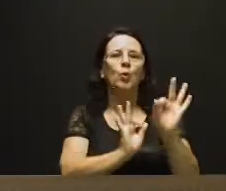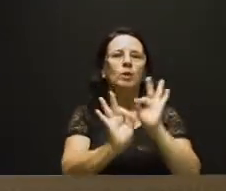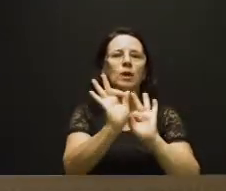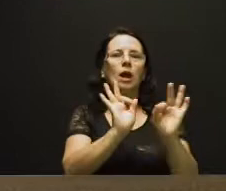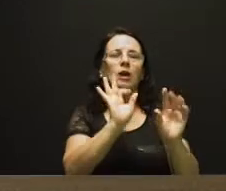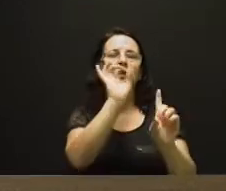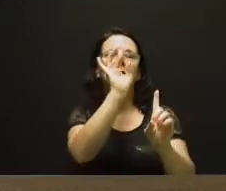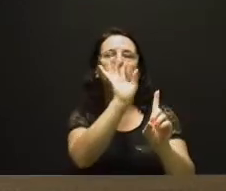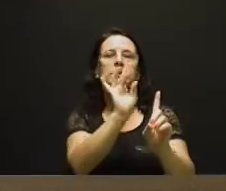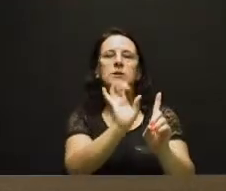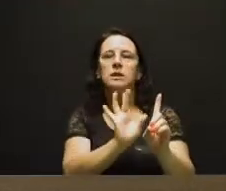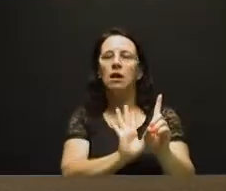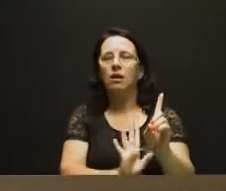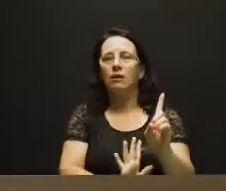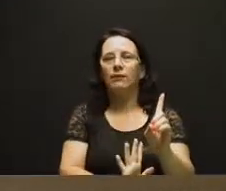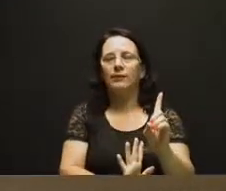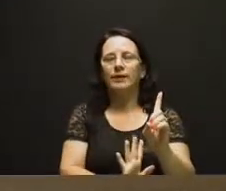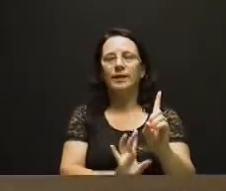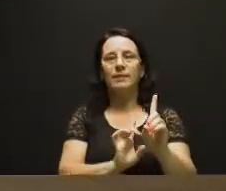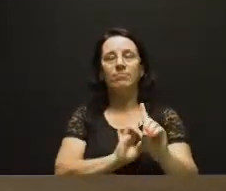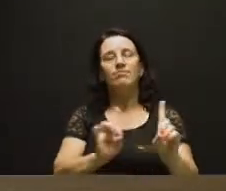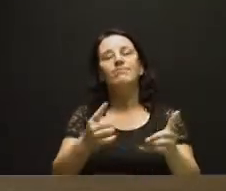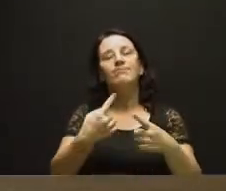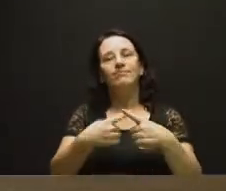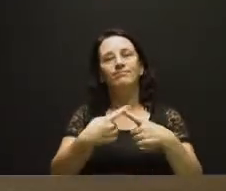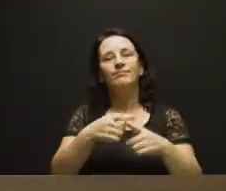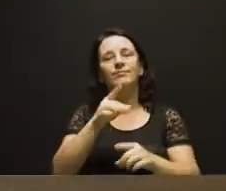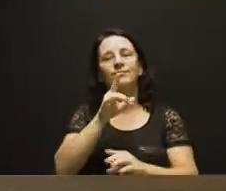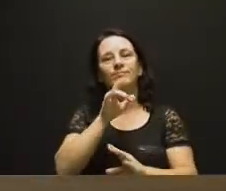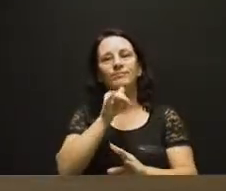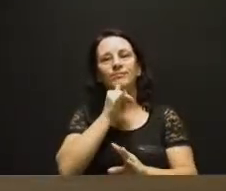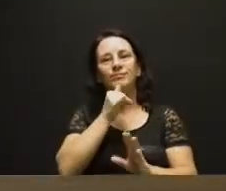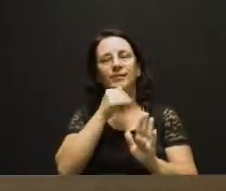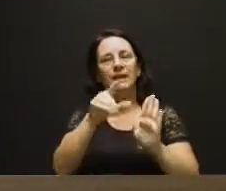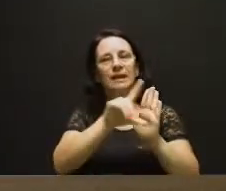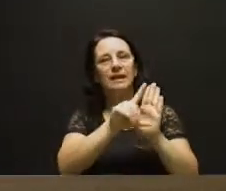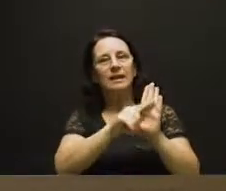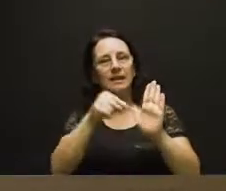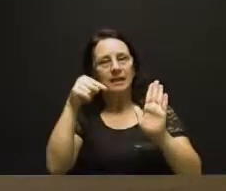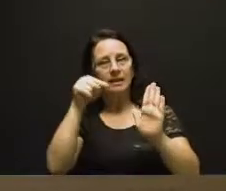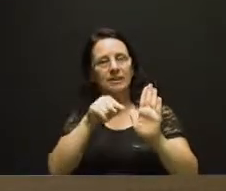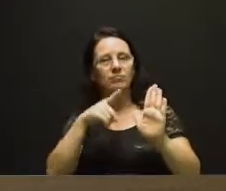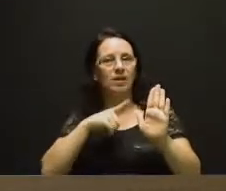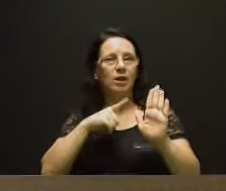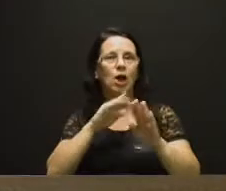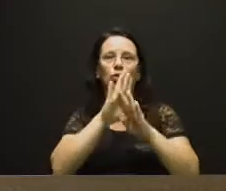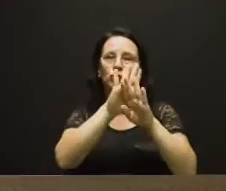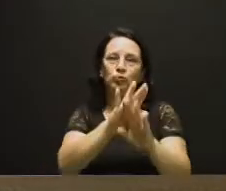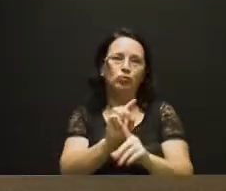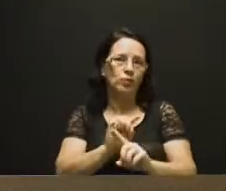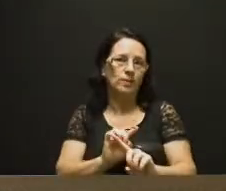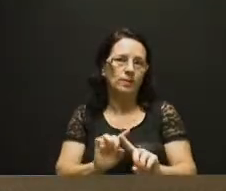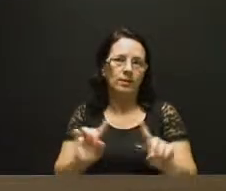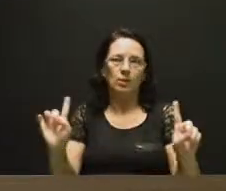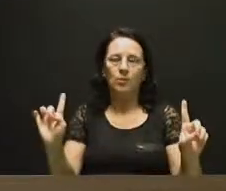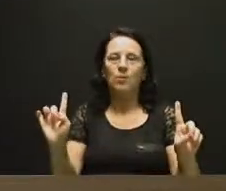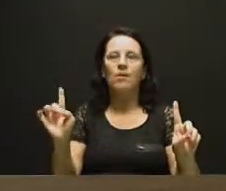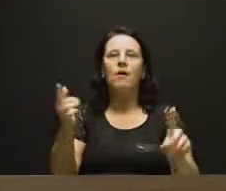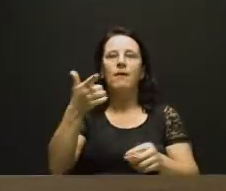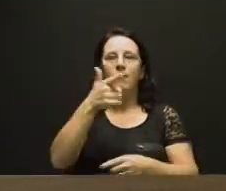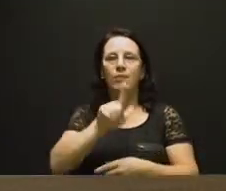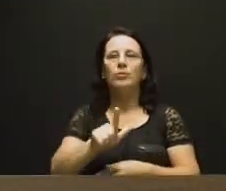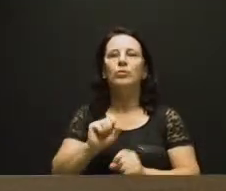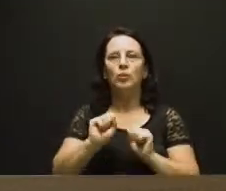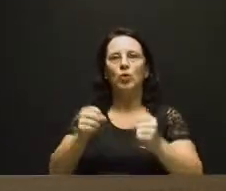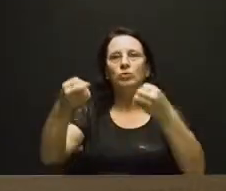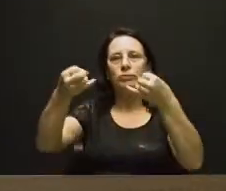porque infelizmente é o que a lei fala se ele tem recursos ou não aí é uma outra questão que